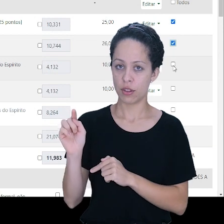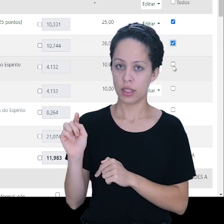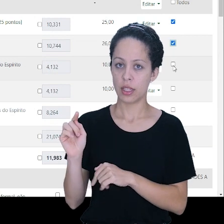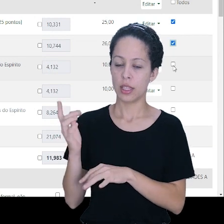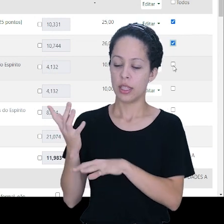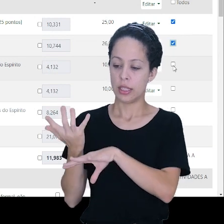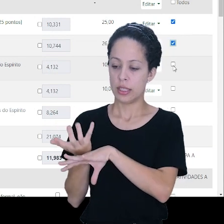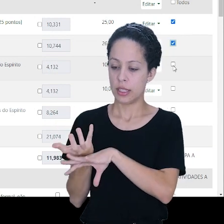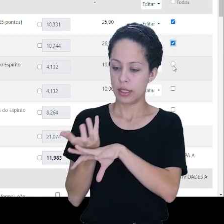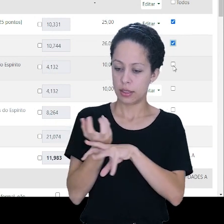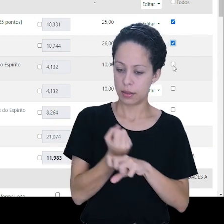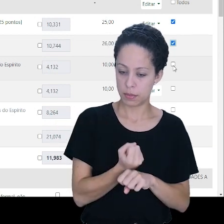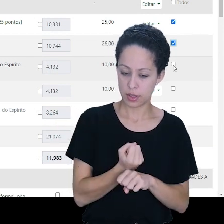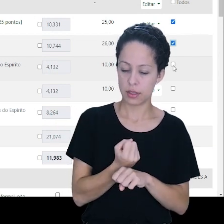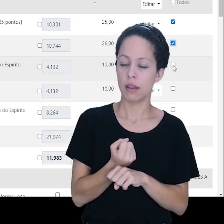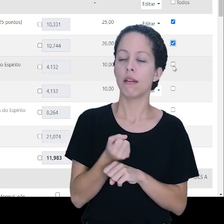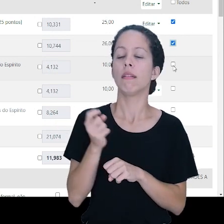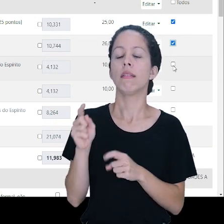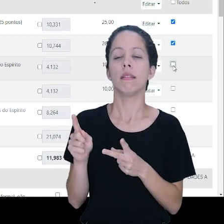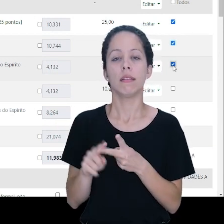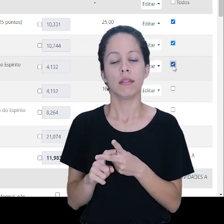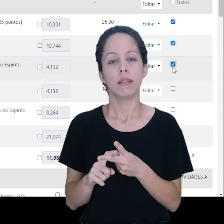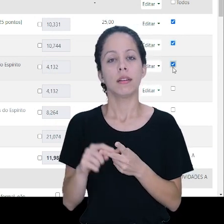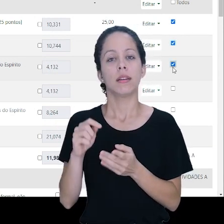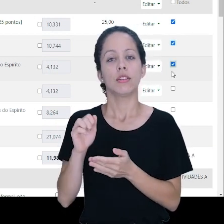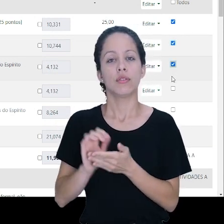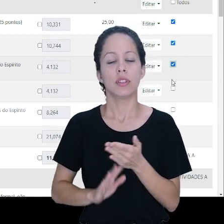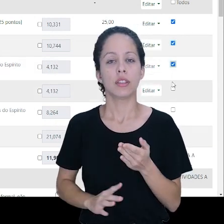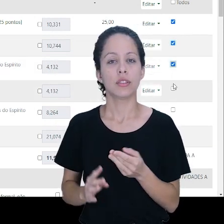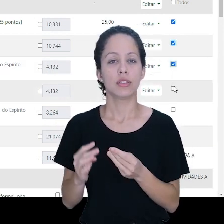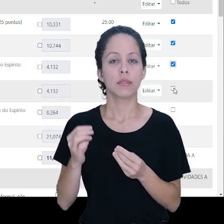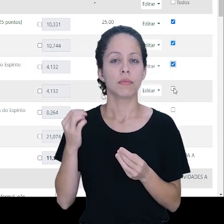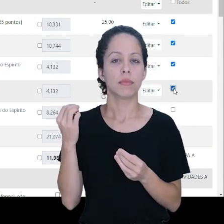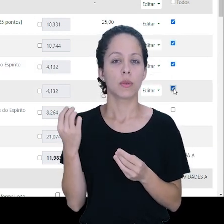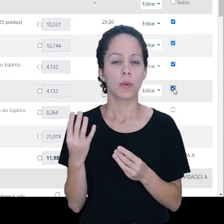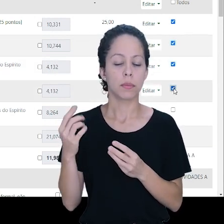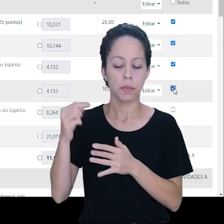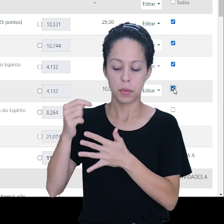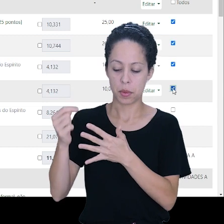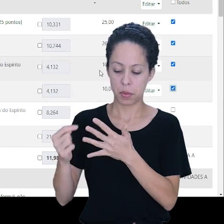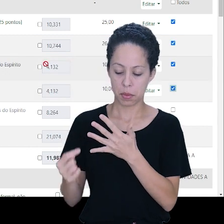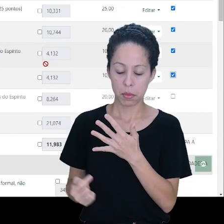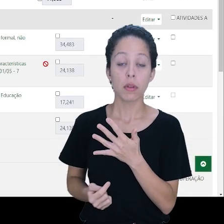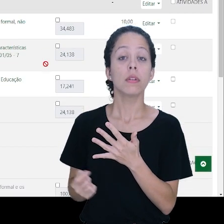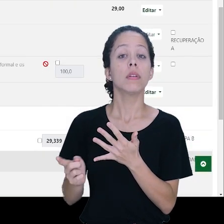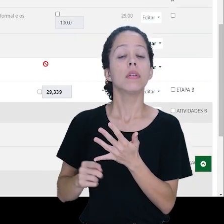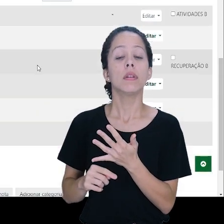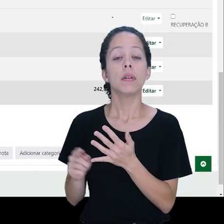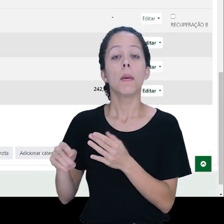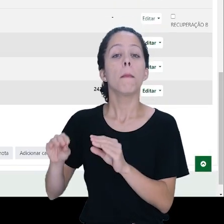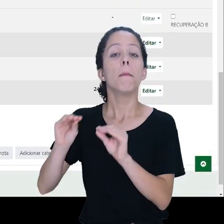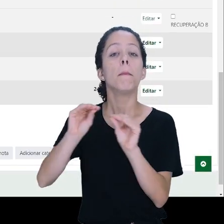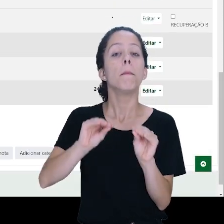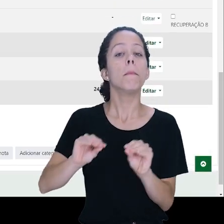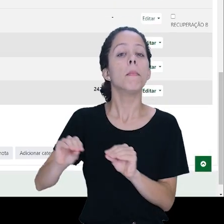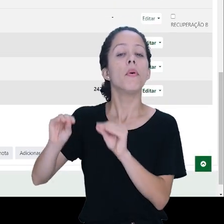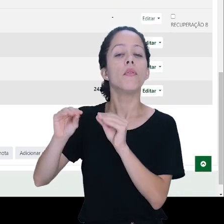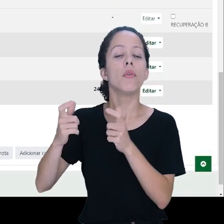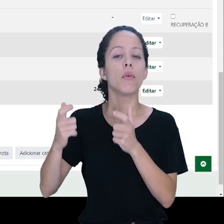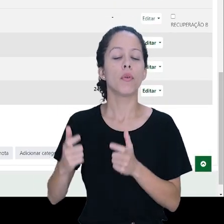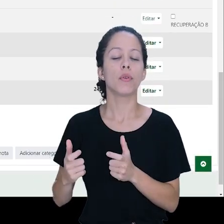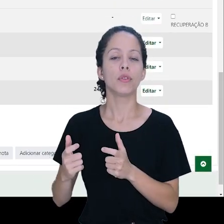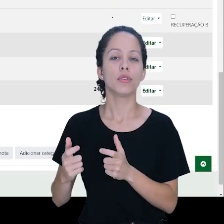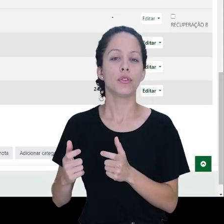então a atividade Inter 2 a etapa 4 atividade 4 e atividade 3 essas aqui a gente vai mover para dentro